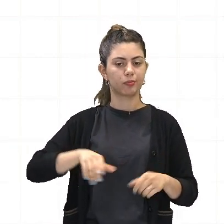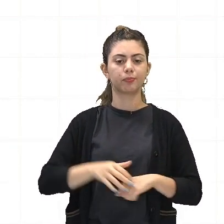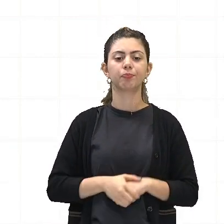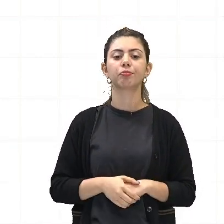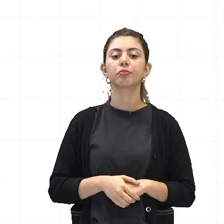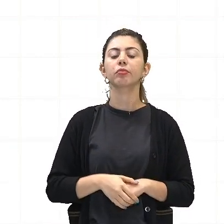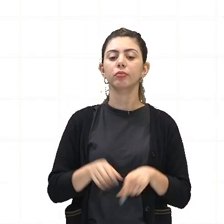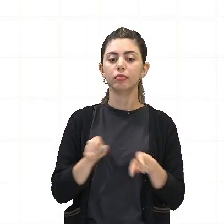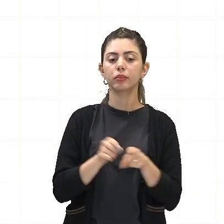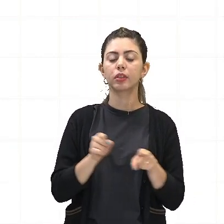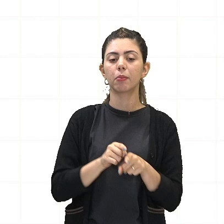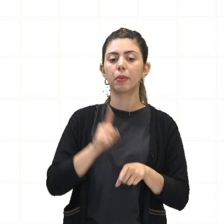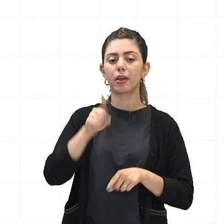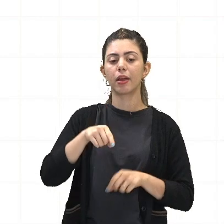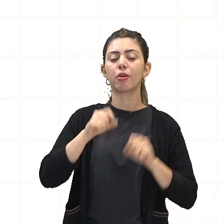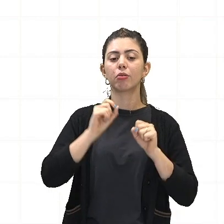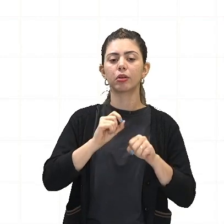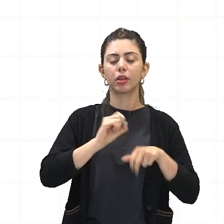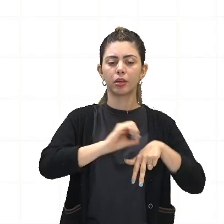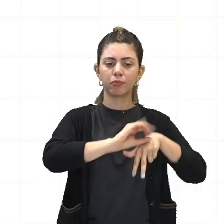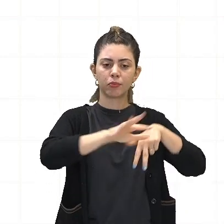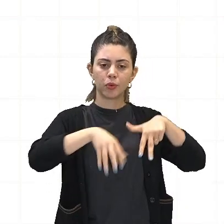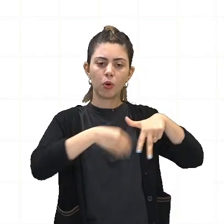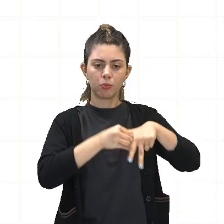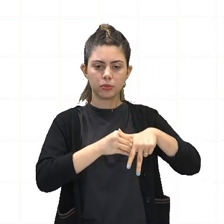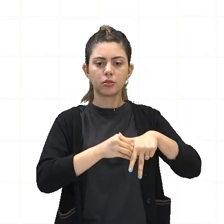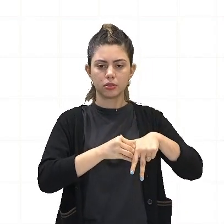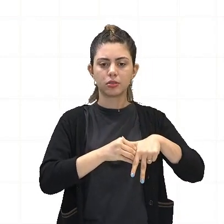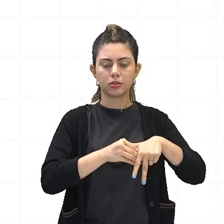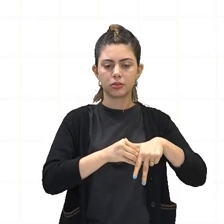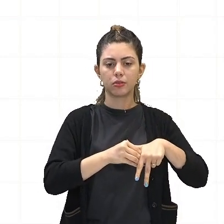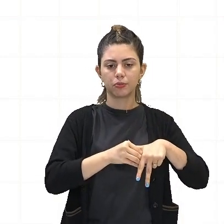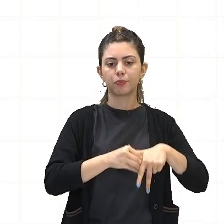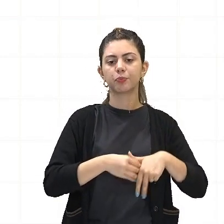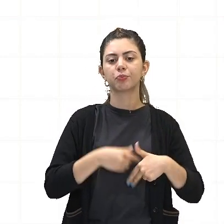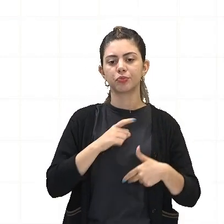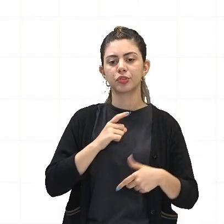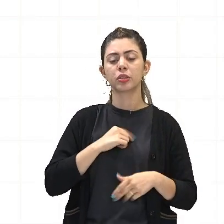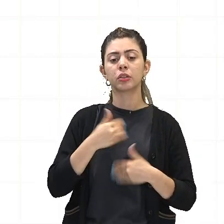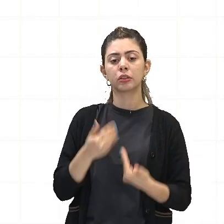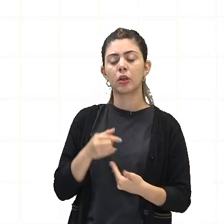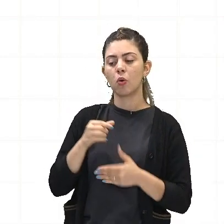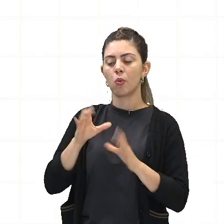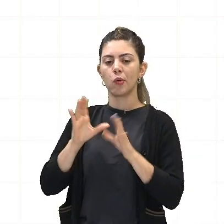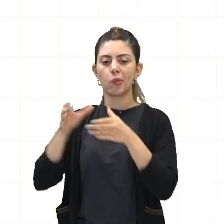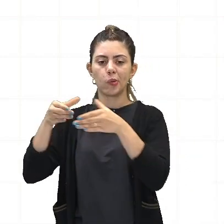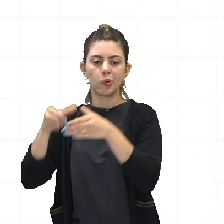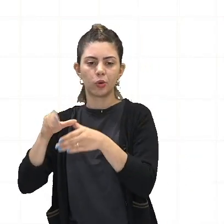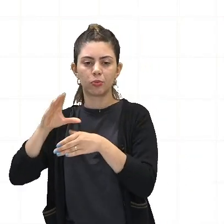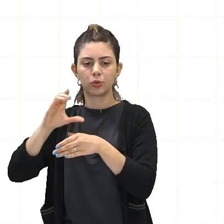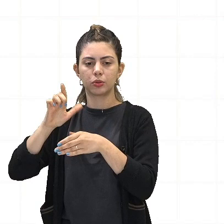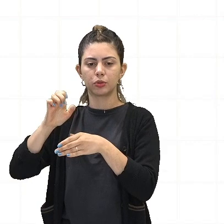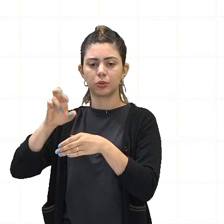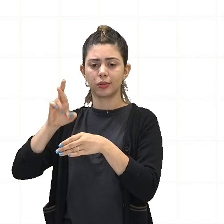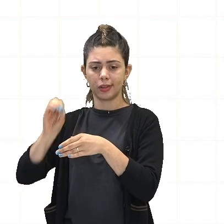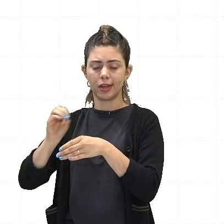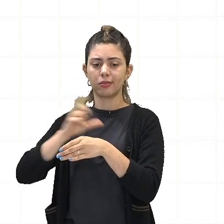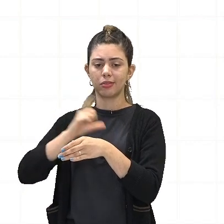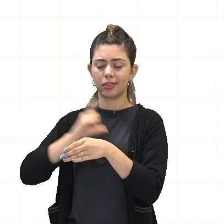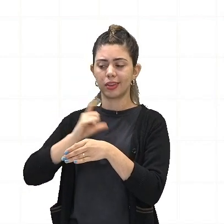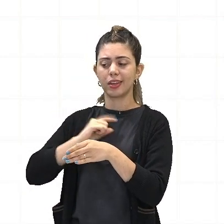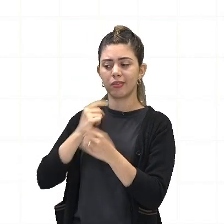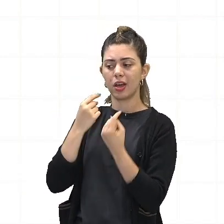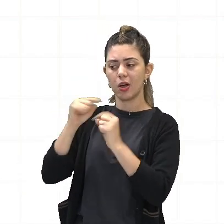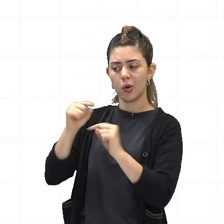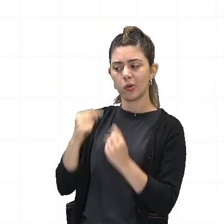Ao longo do tempo, a Igreja Católica acumulou consideráveis riquezas. Isso levou a críticas sobre a